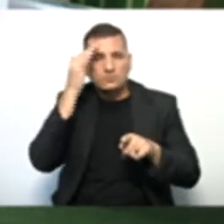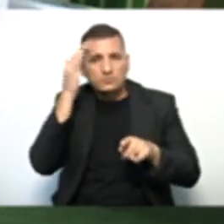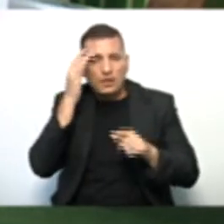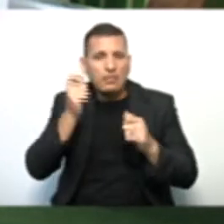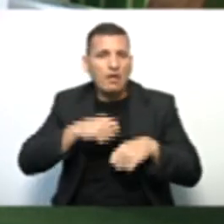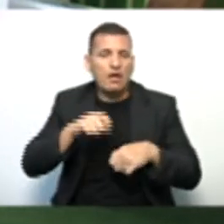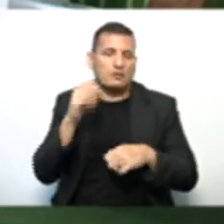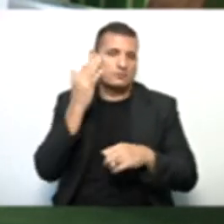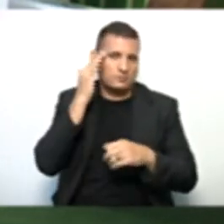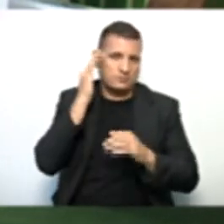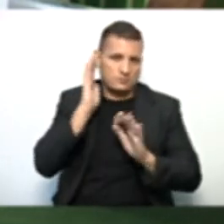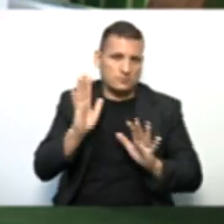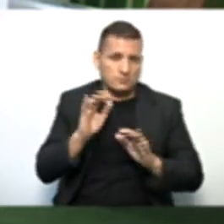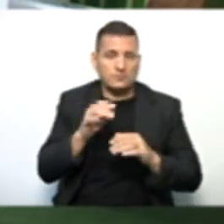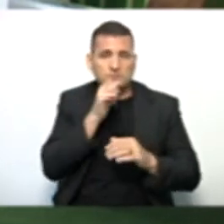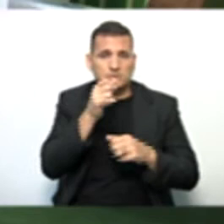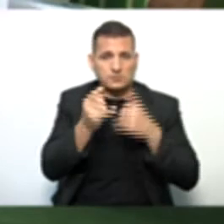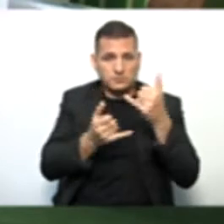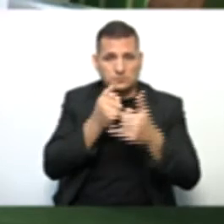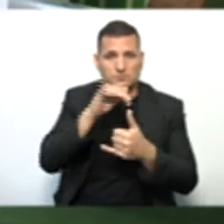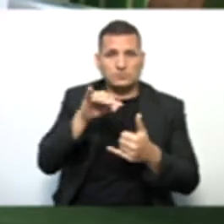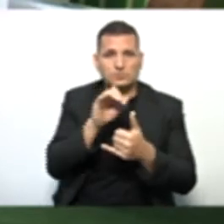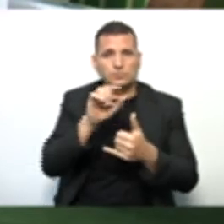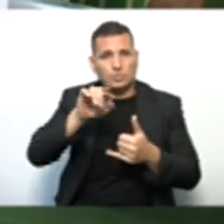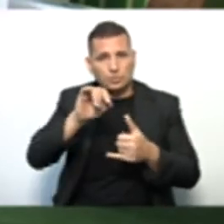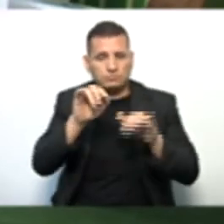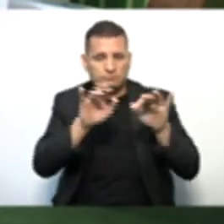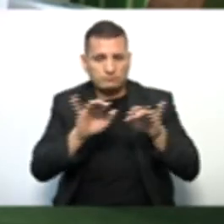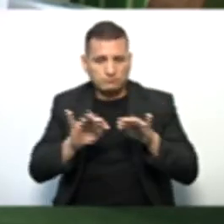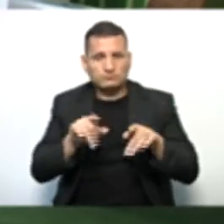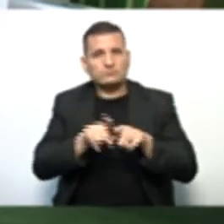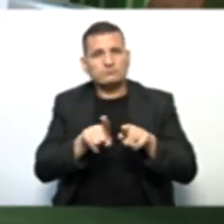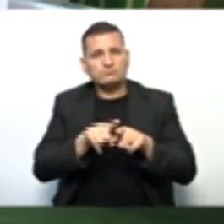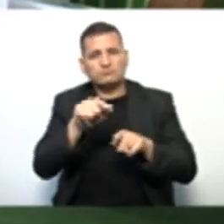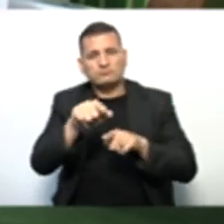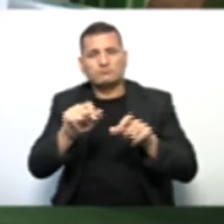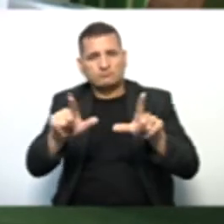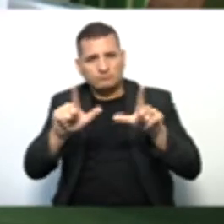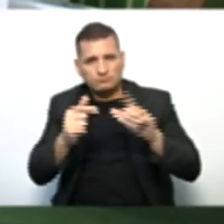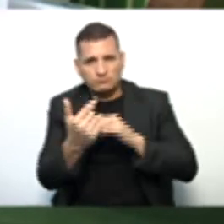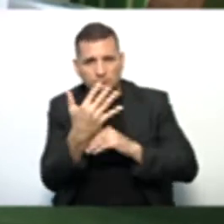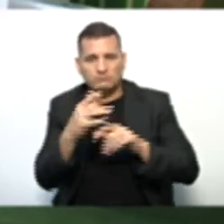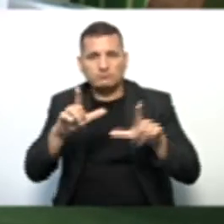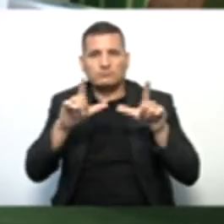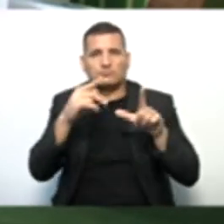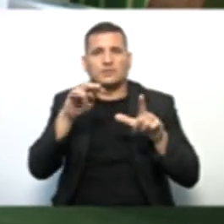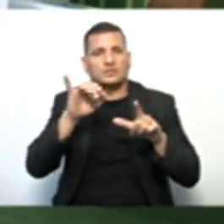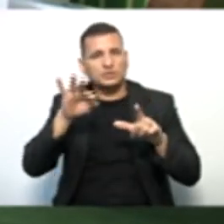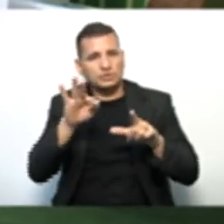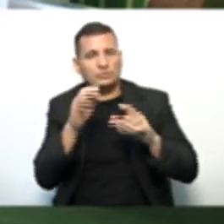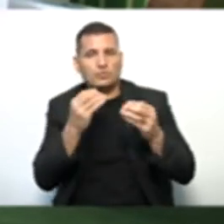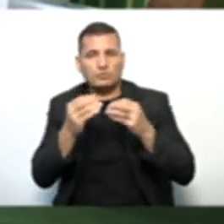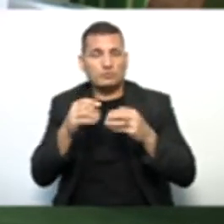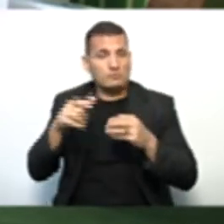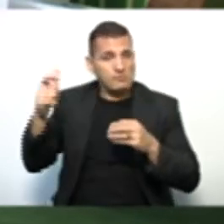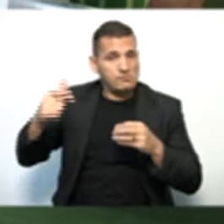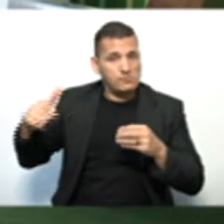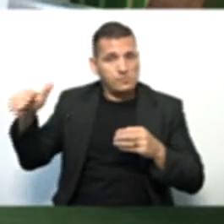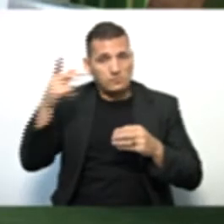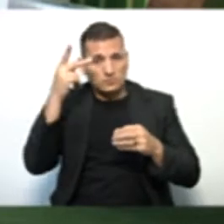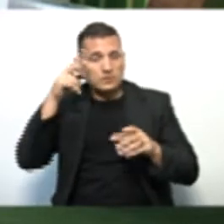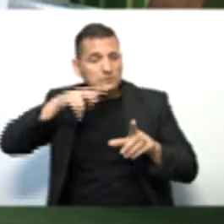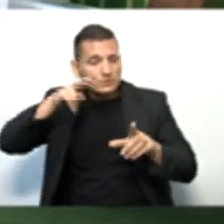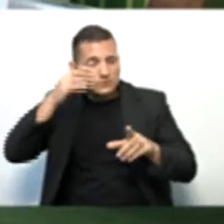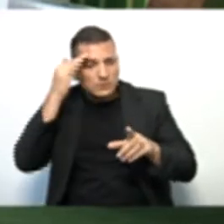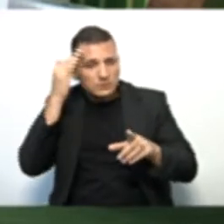entender. Quando a gente programa um jogo, a gente tem que fazer a própria escrita do print, a própria saída, de forma que ele entenda, para saber como é que está funcionando tudo ali